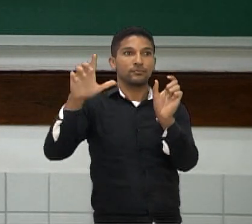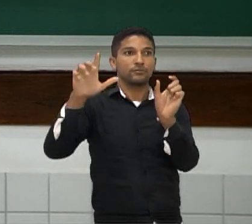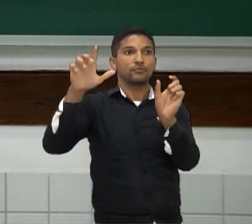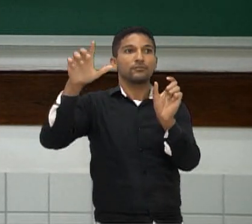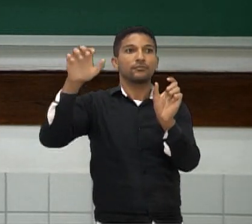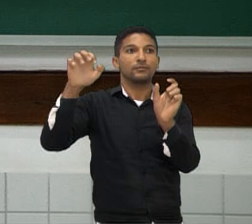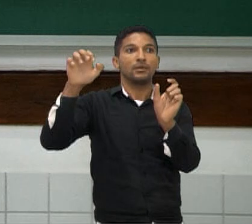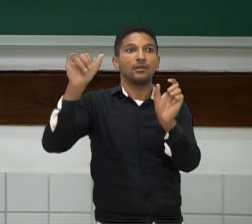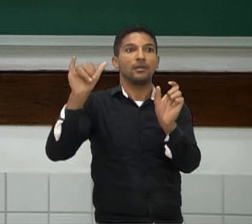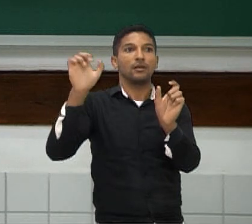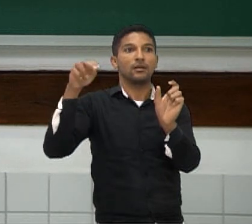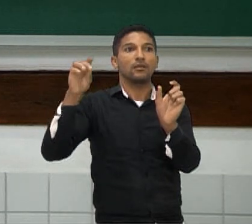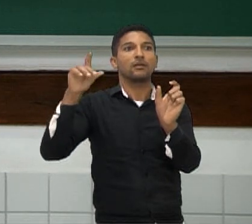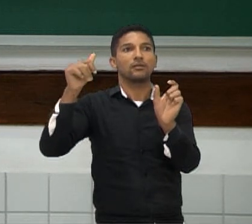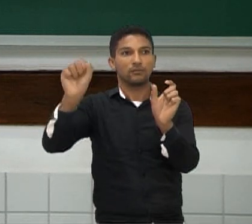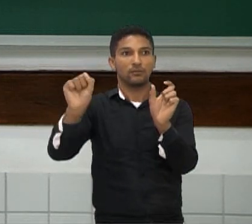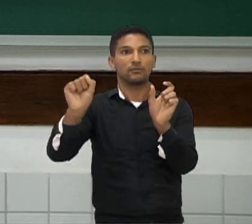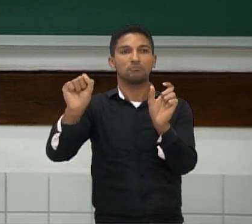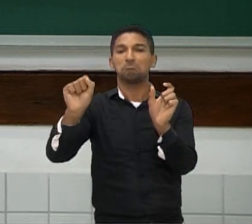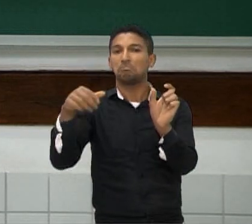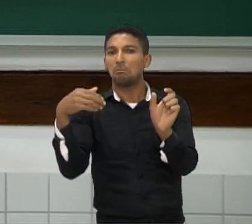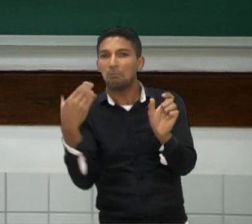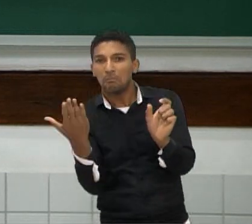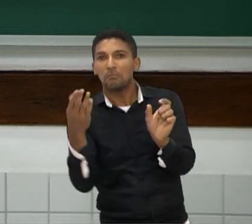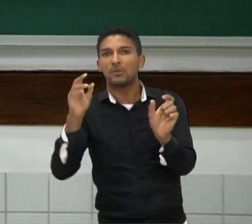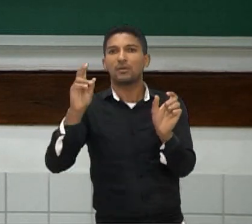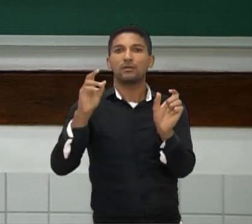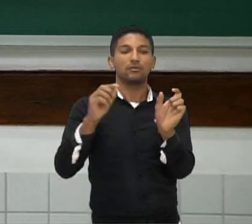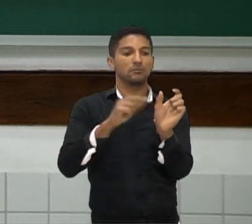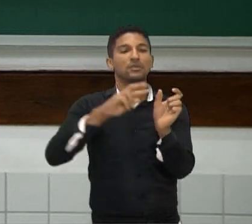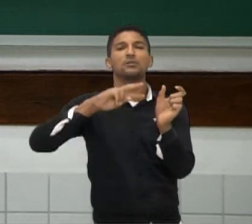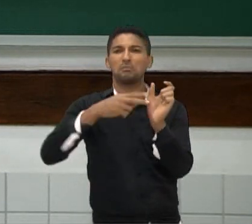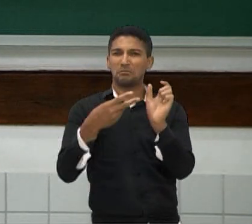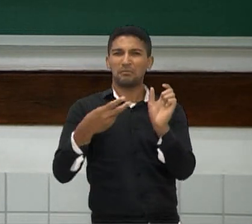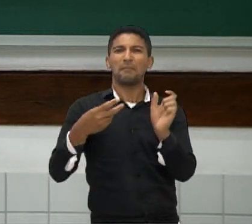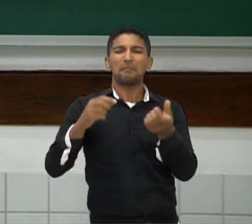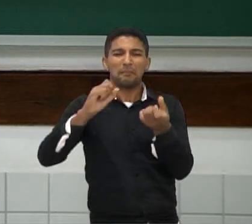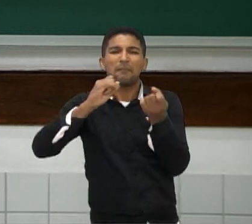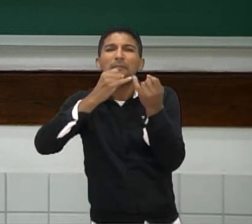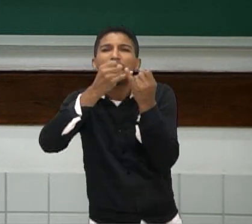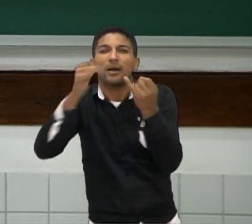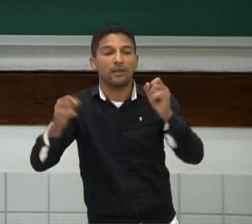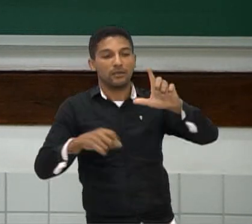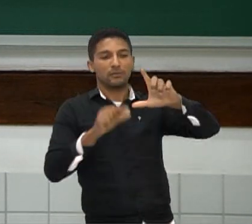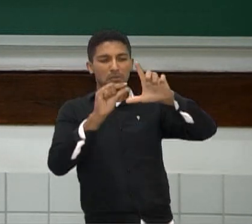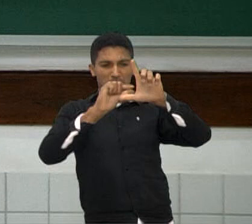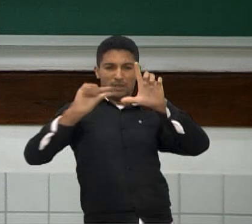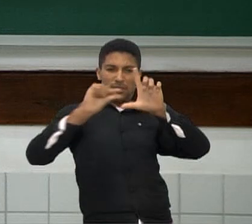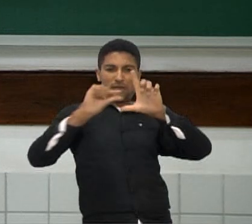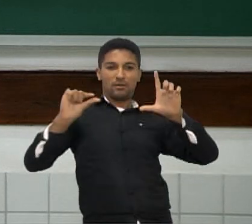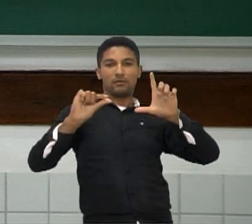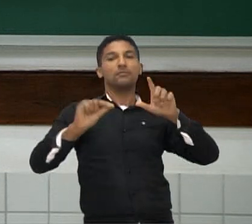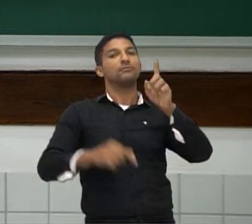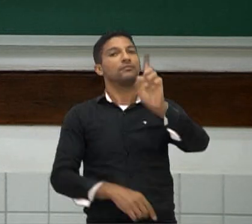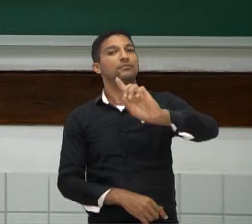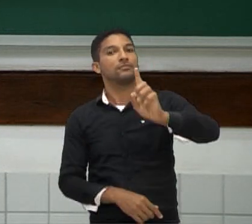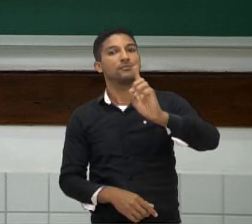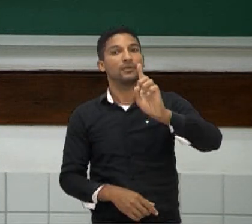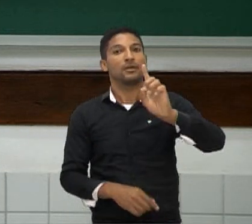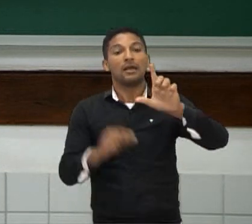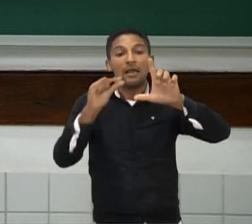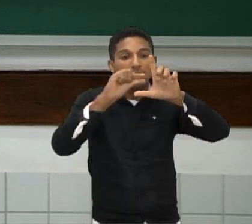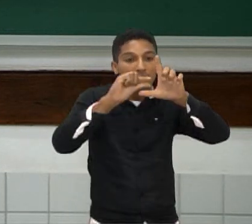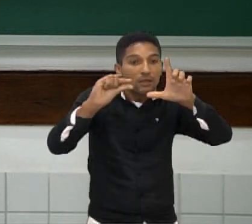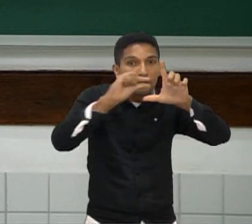professora, leyendas me parece um pouco com legendas. Não, gente, legendas, aquela que nós assistimos